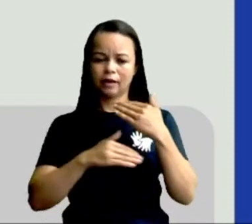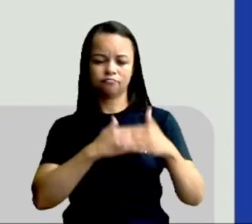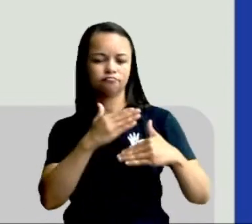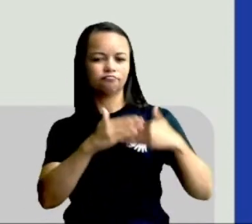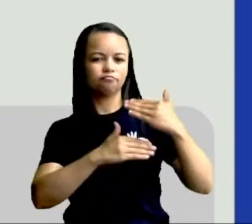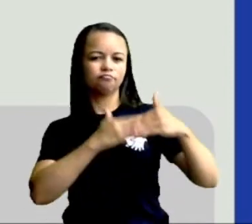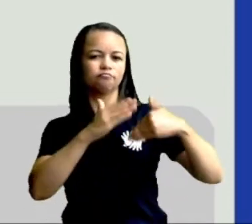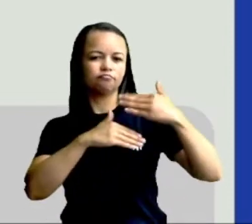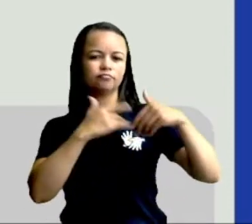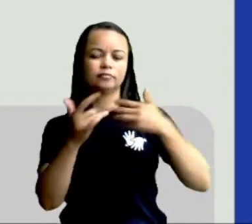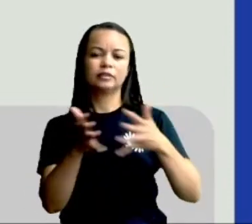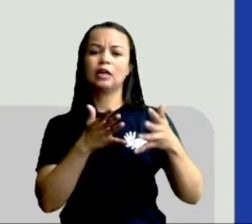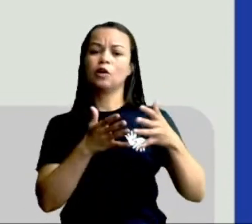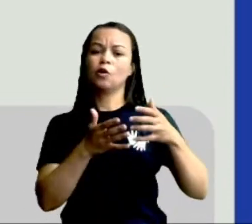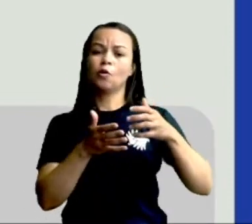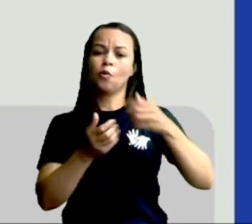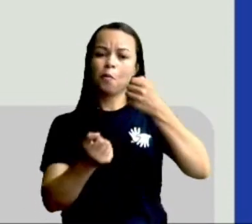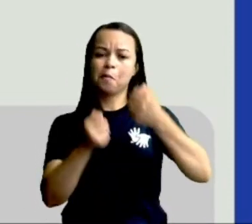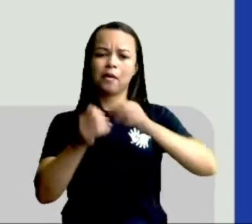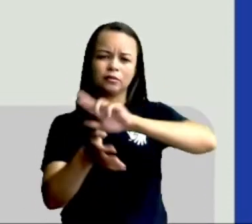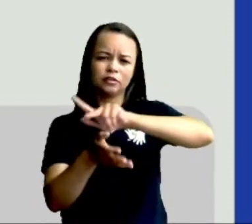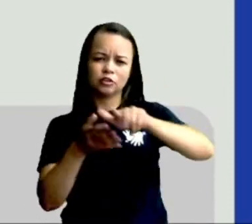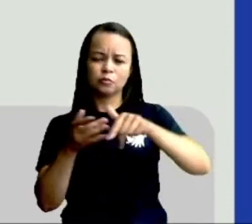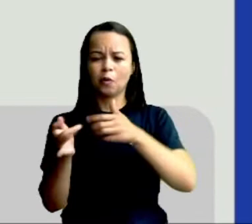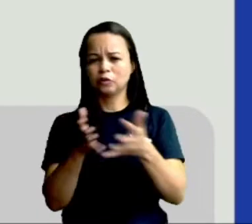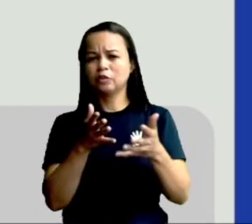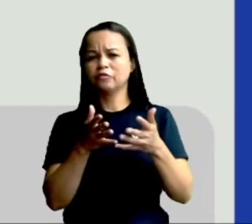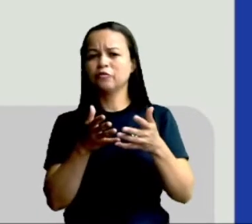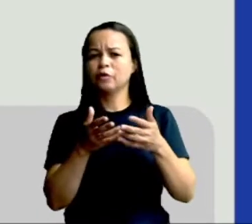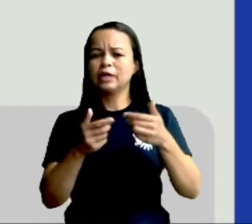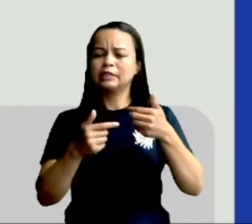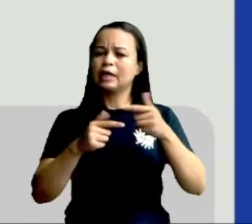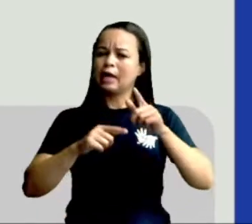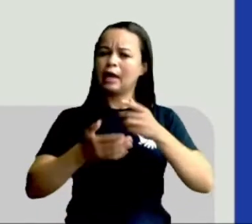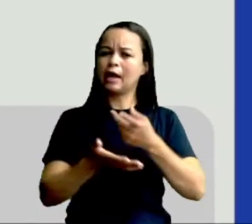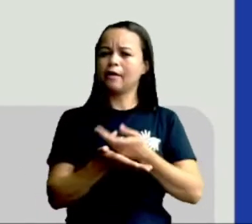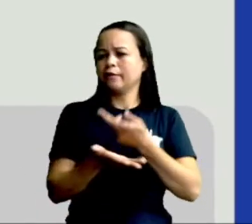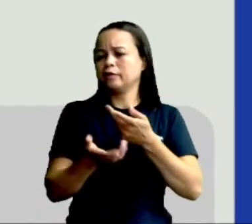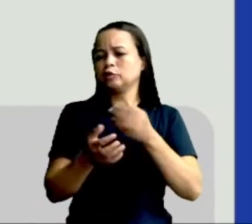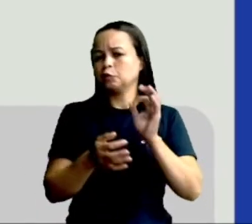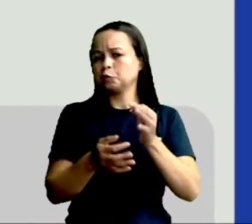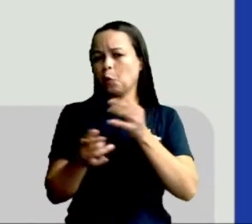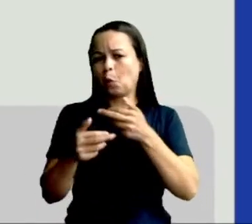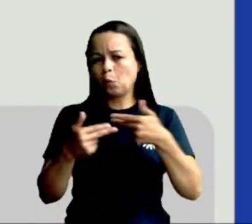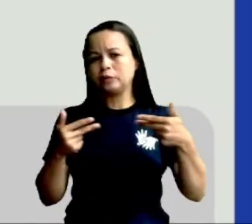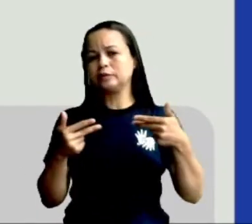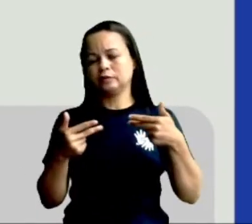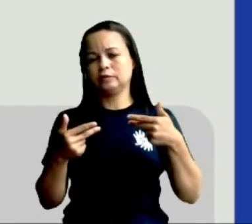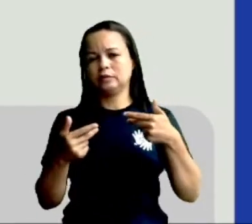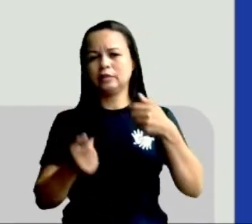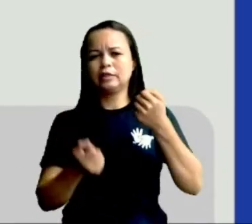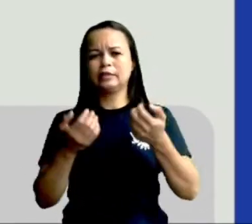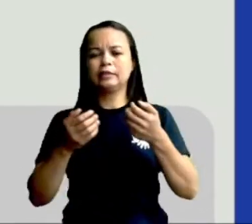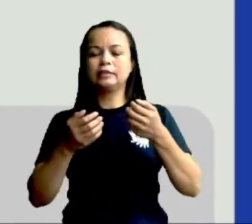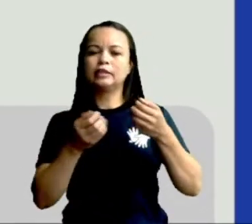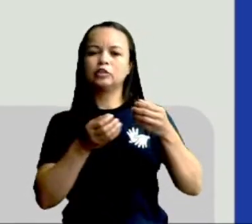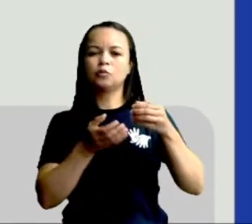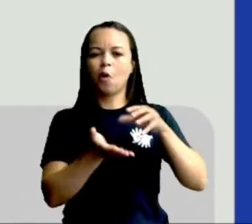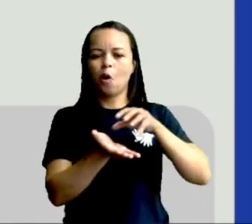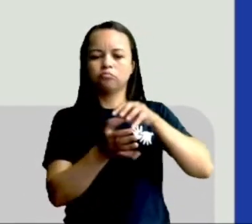de transporte foi um cano de escape para certas coisas também. Eram os meios de transporte que